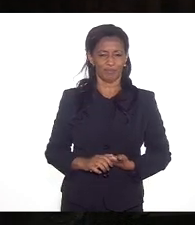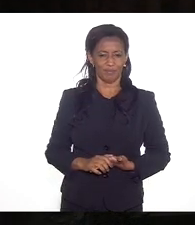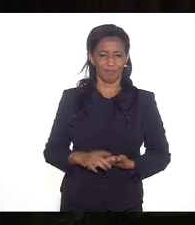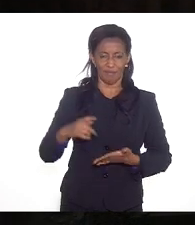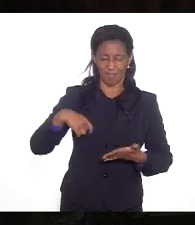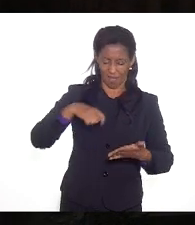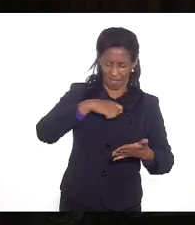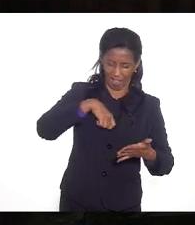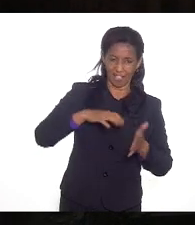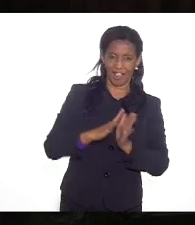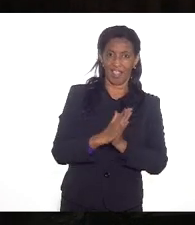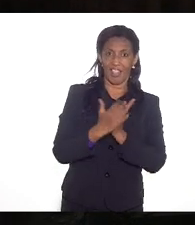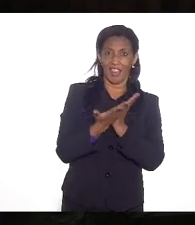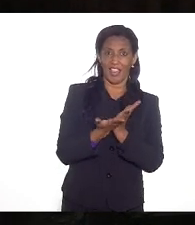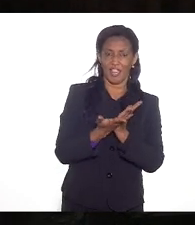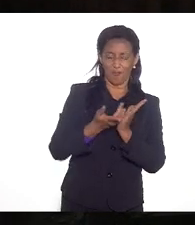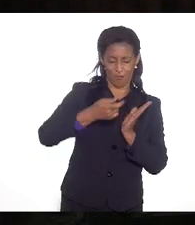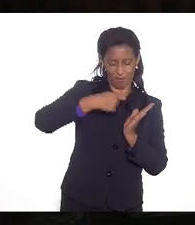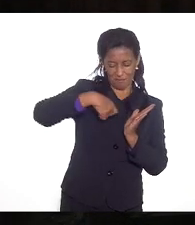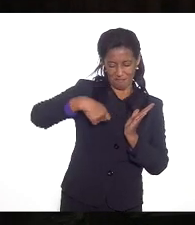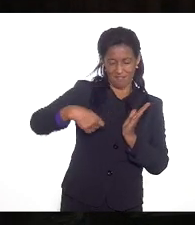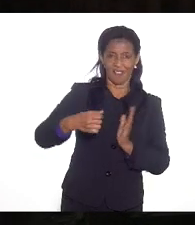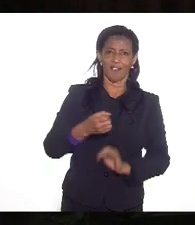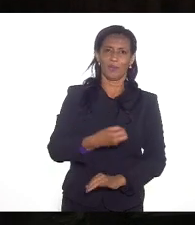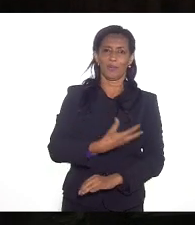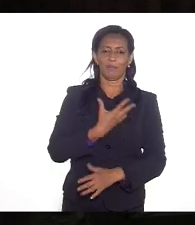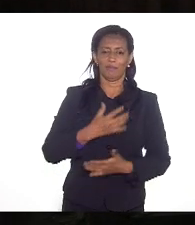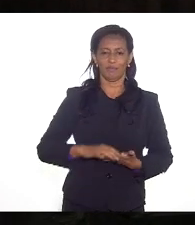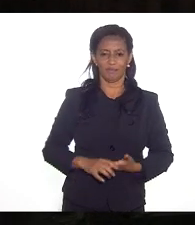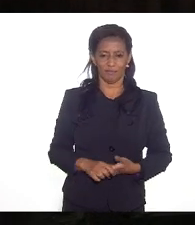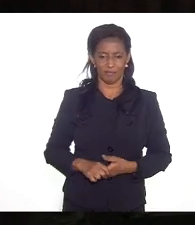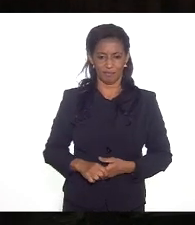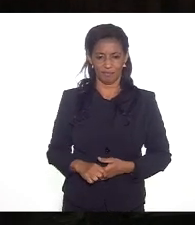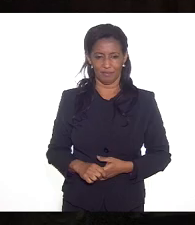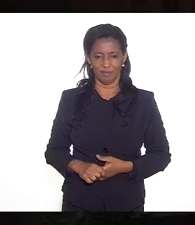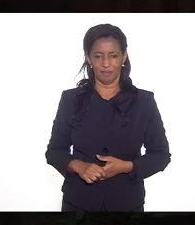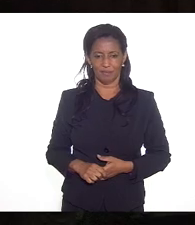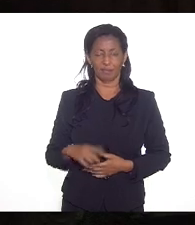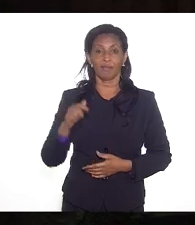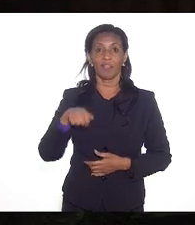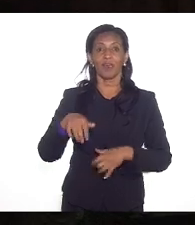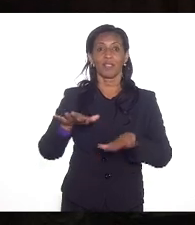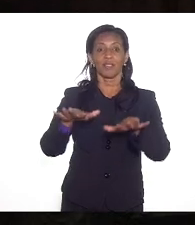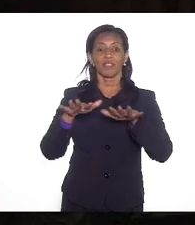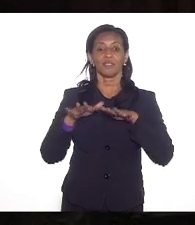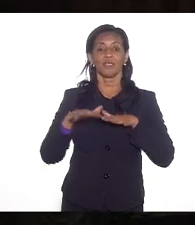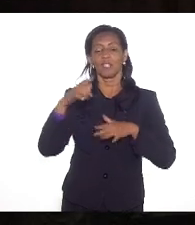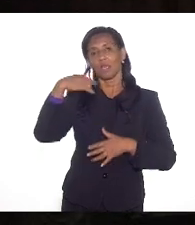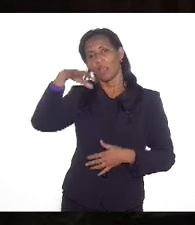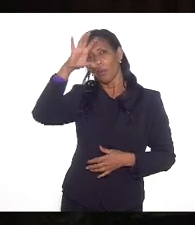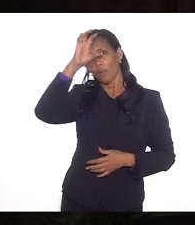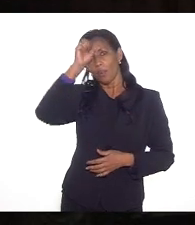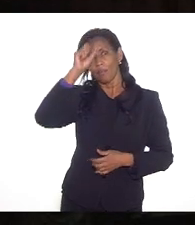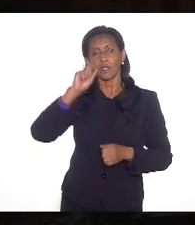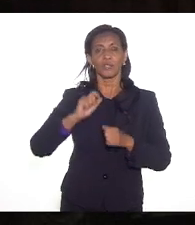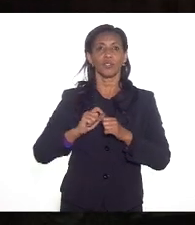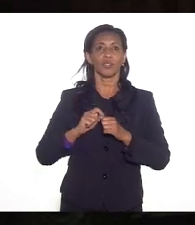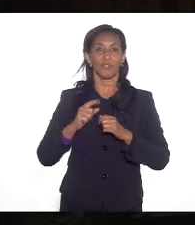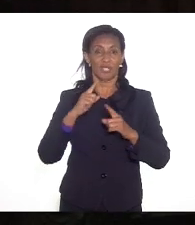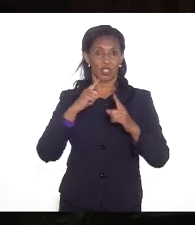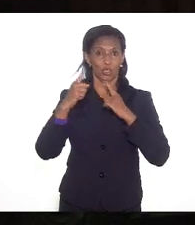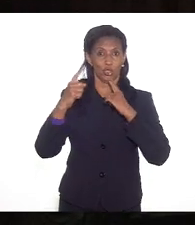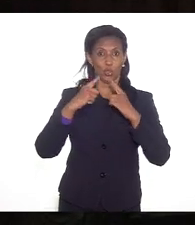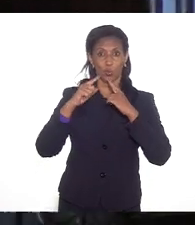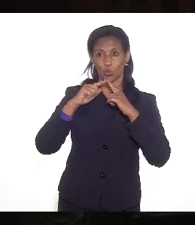assinei aquele livro com muita emoção é aquele que o plenário eu aprendi a fazer o